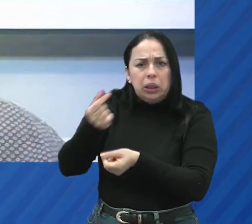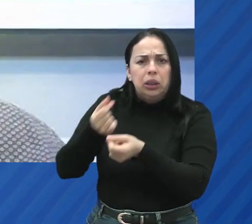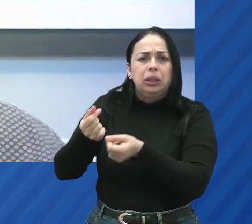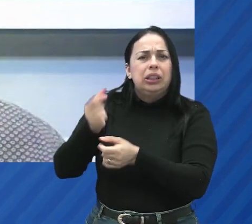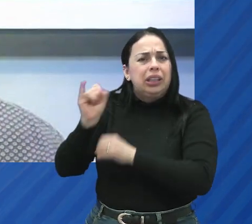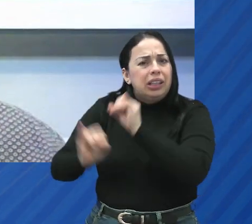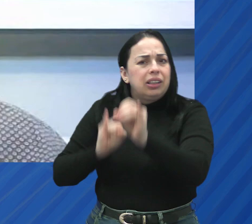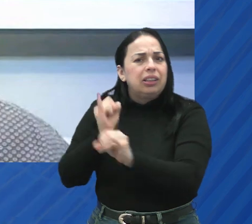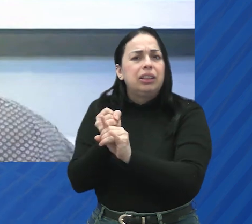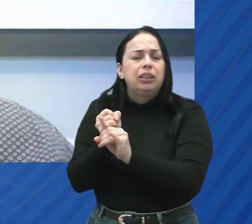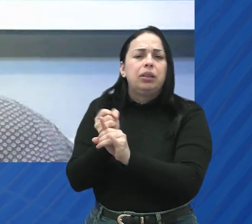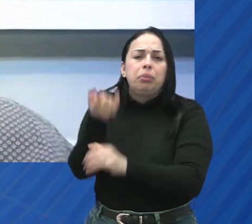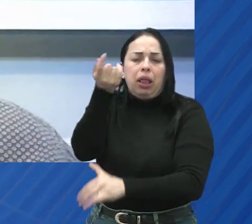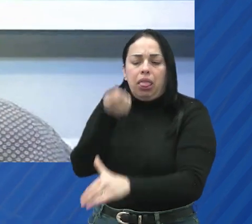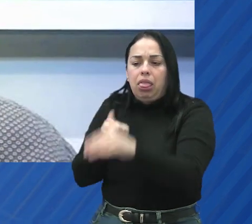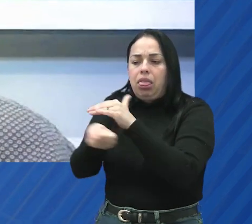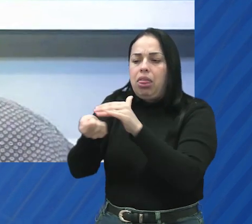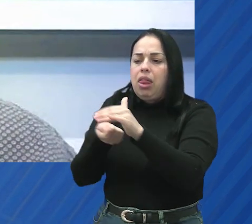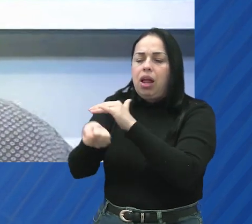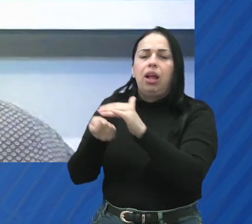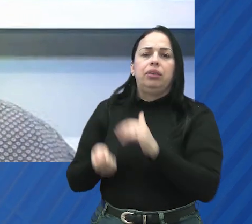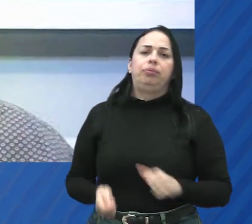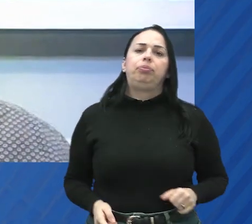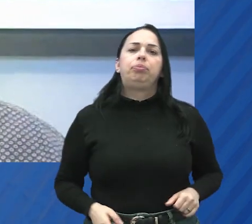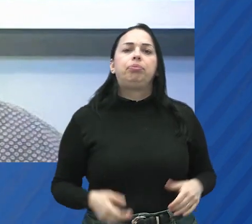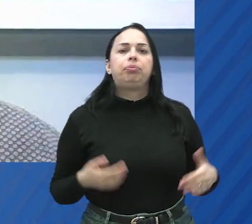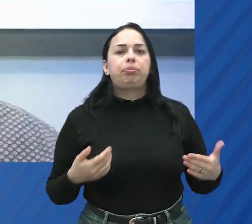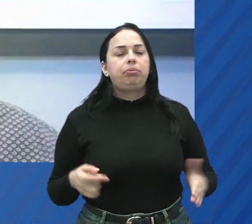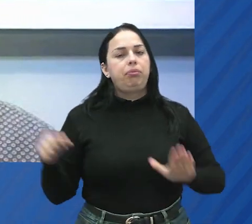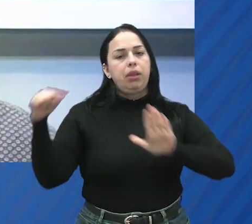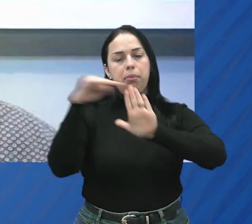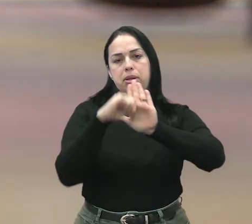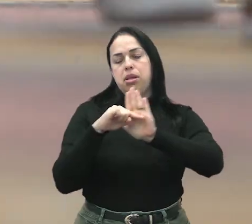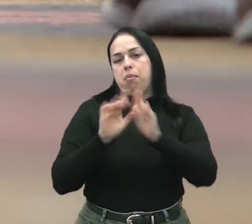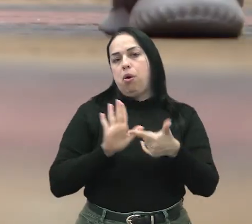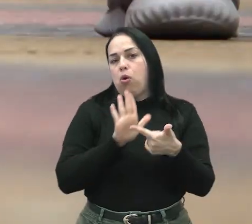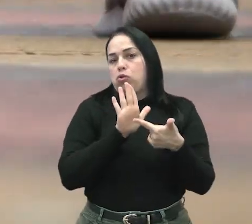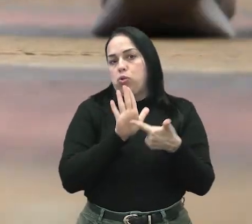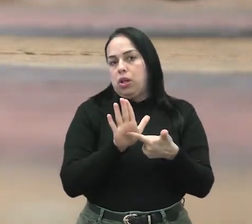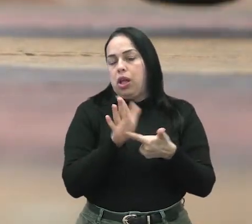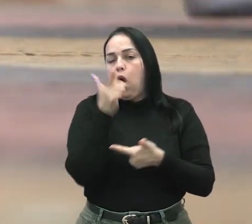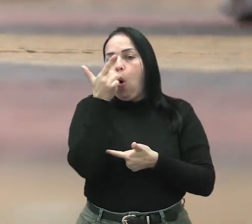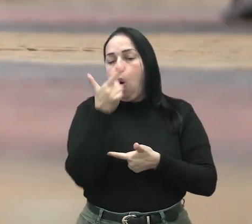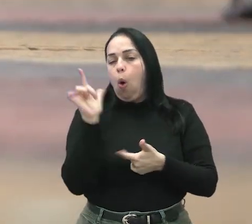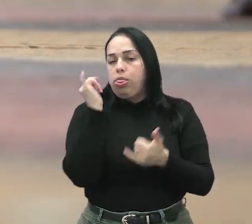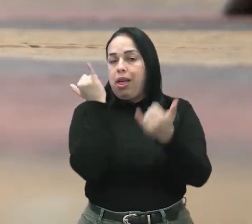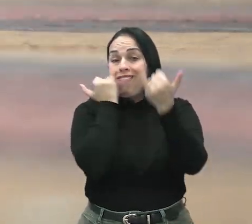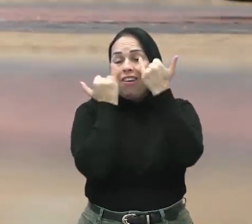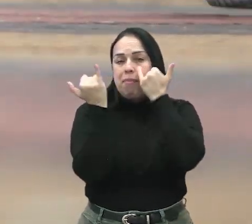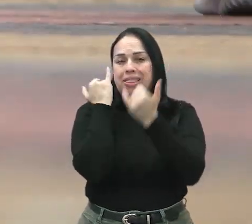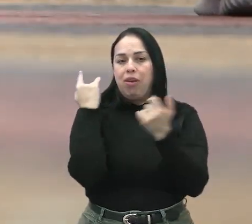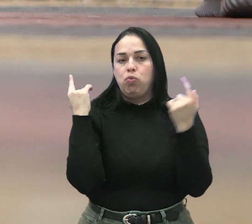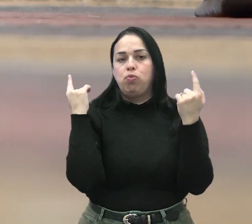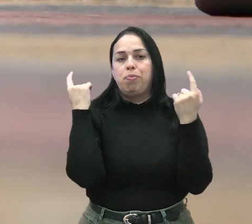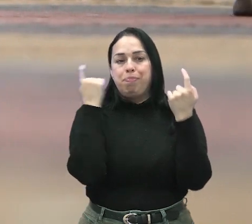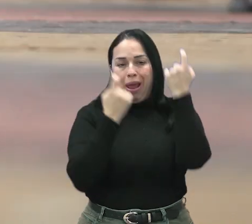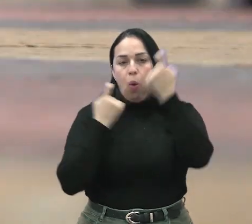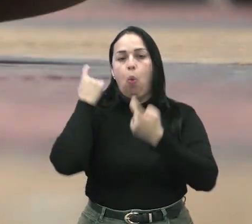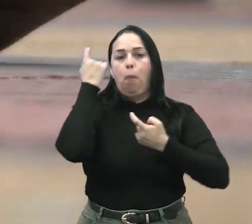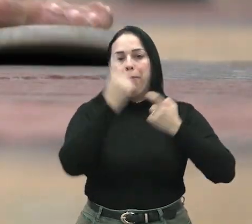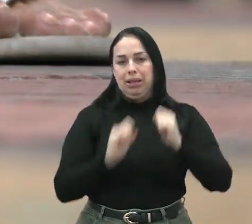a graduação por conta de estar investindo os valores em aposta. A pesquisa mostrou ainda outro